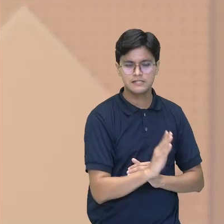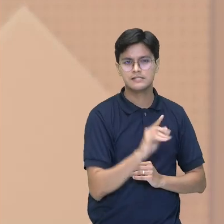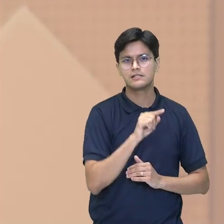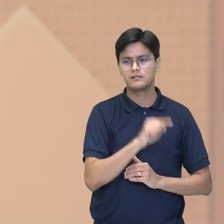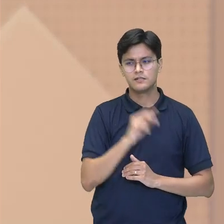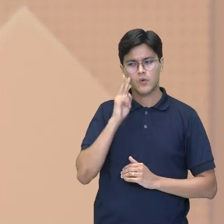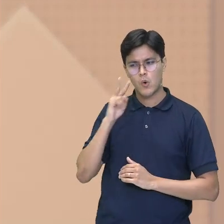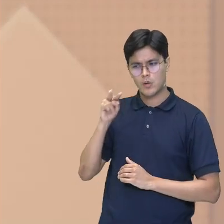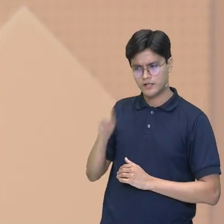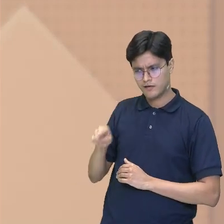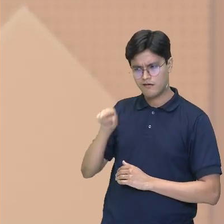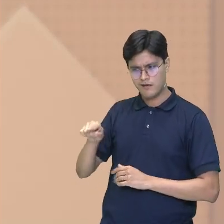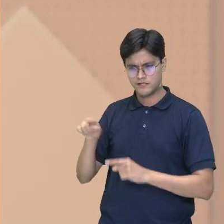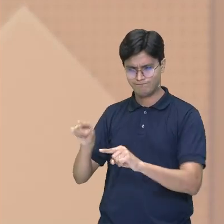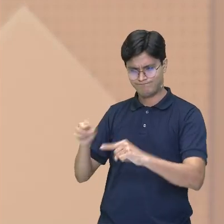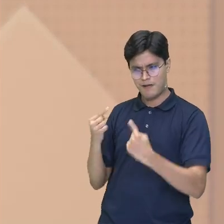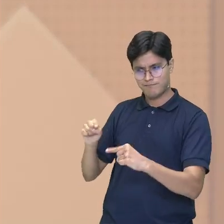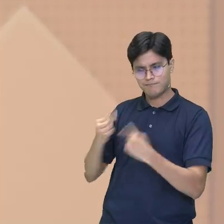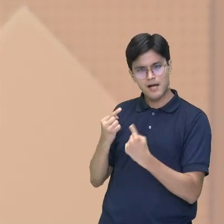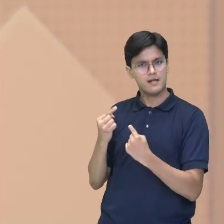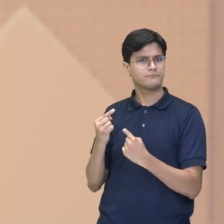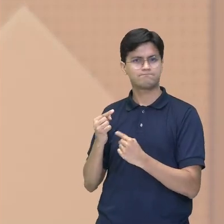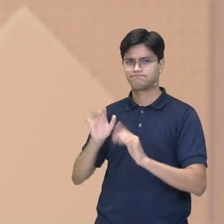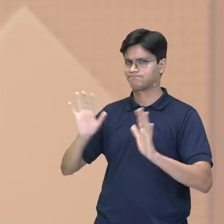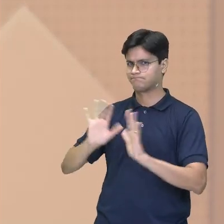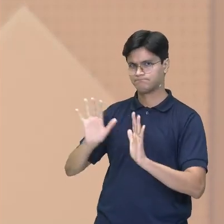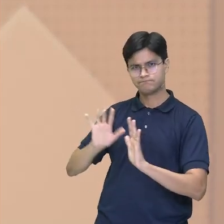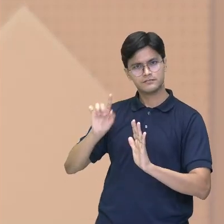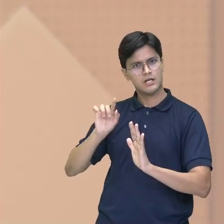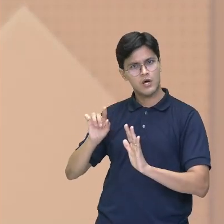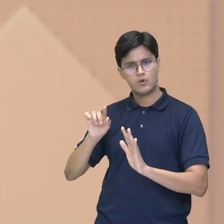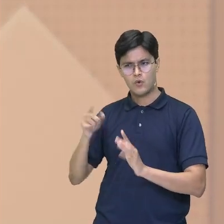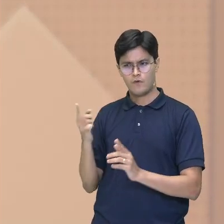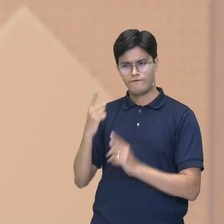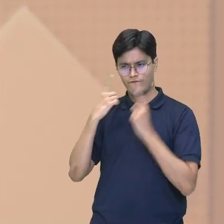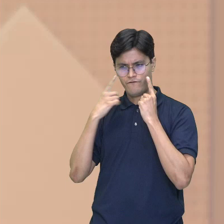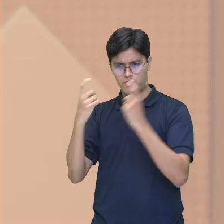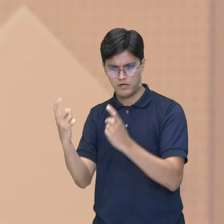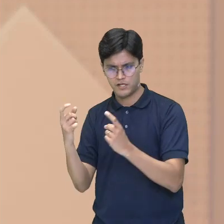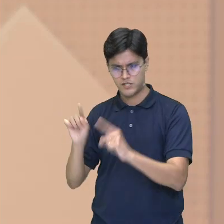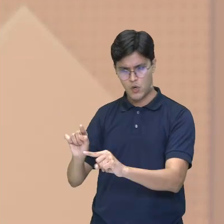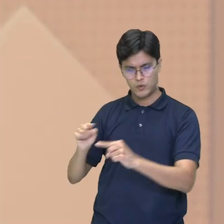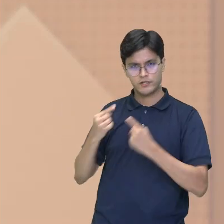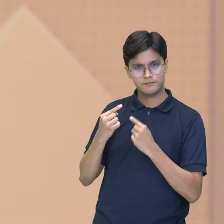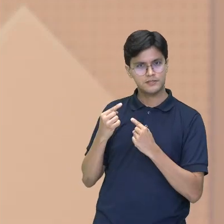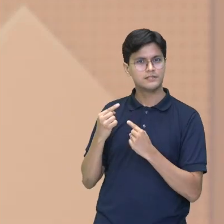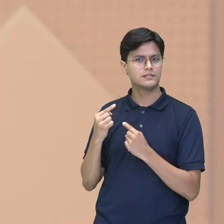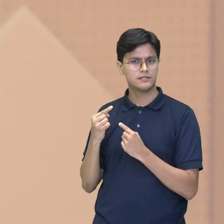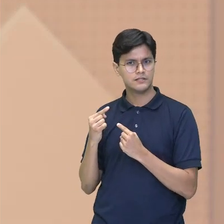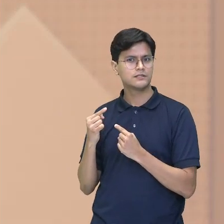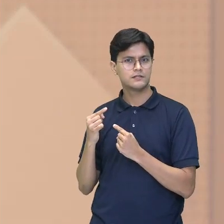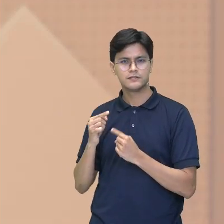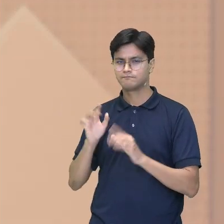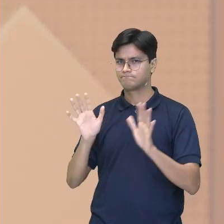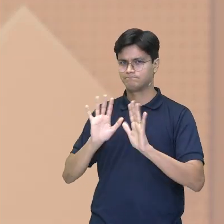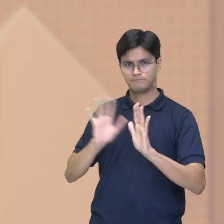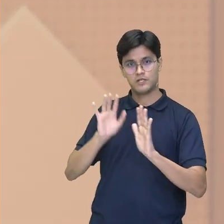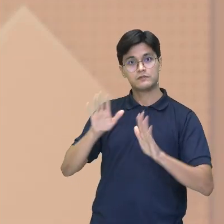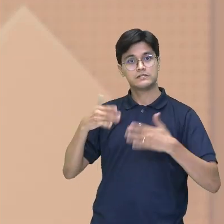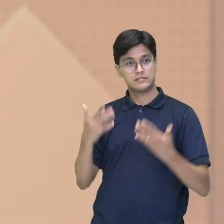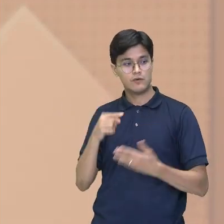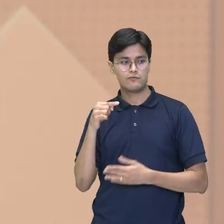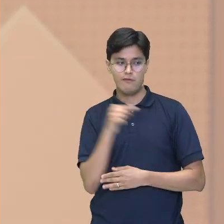de resistência e também de, vamos dizer, de violência por parte desses negros que praticavam a capoeira,